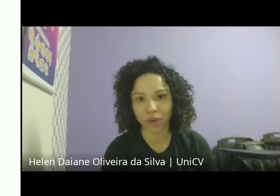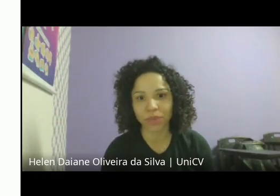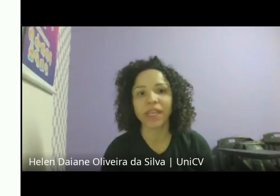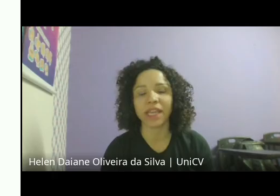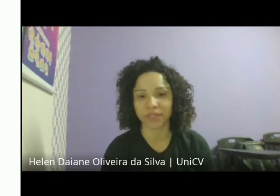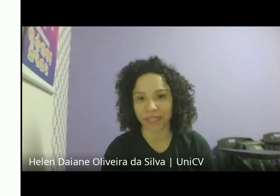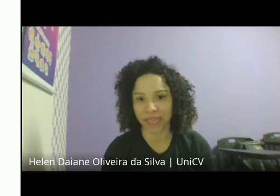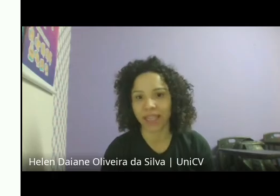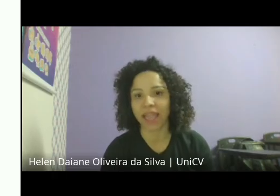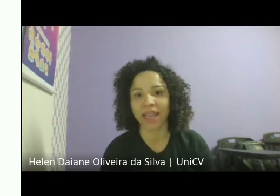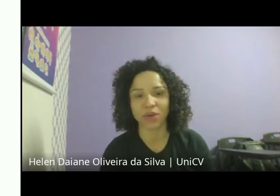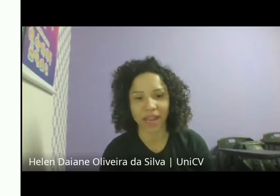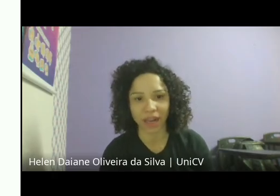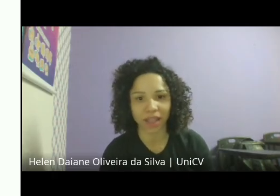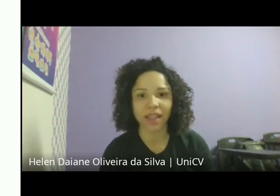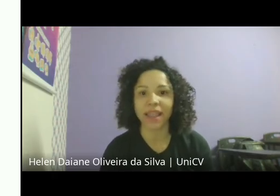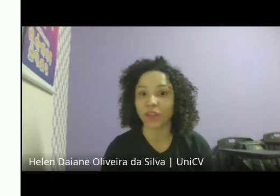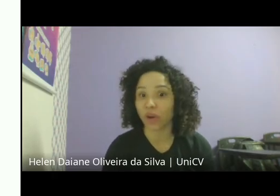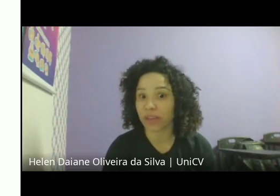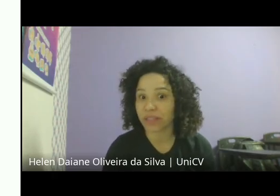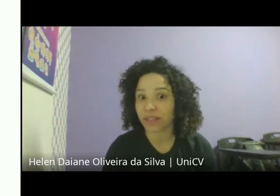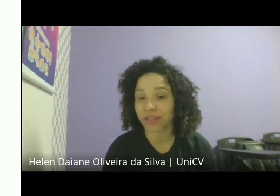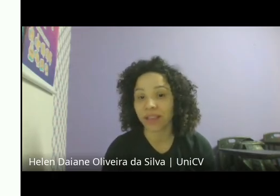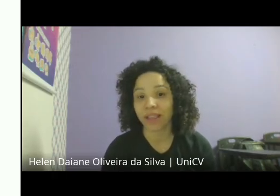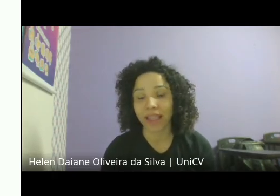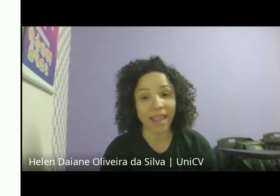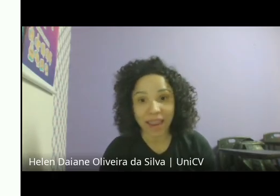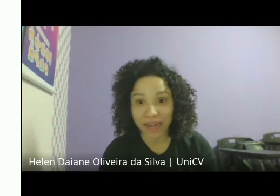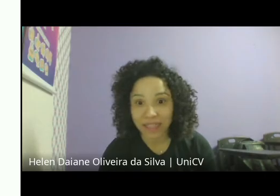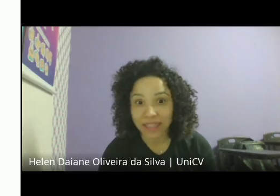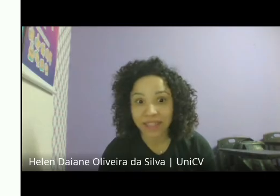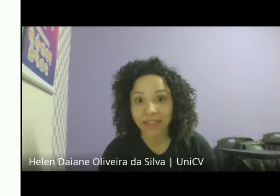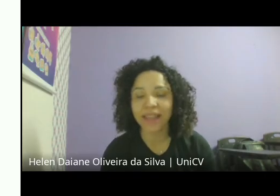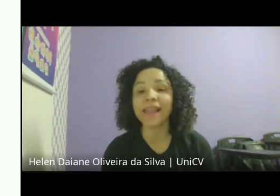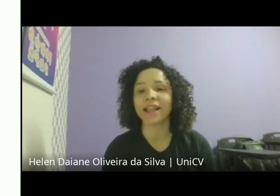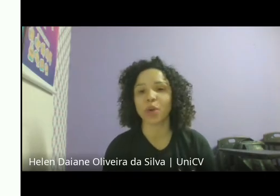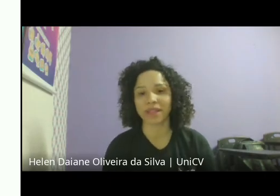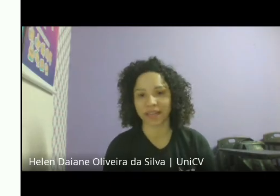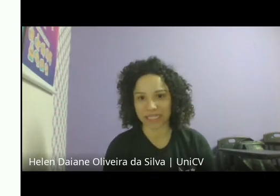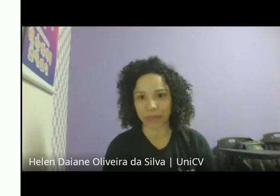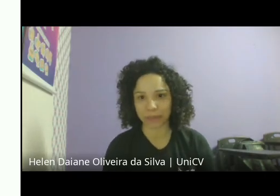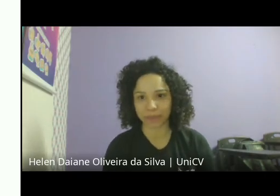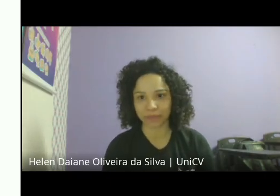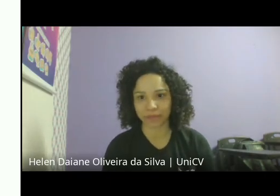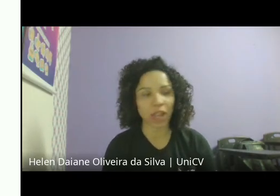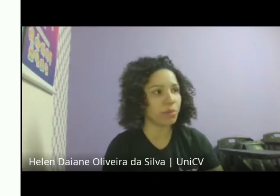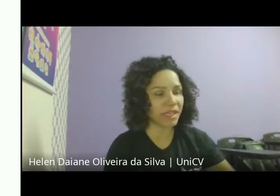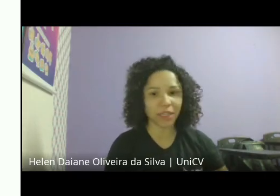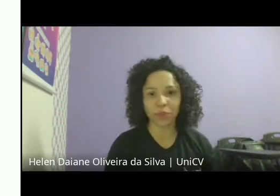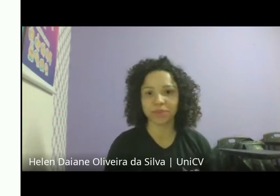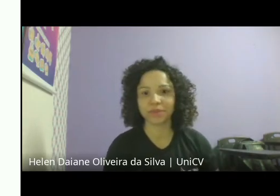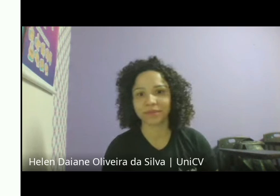É eu? É você? É ele ou ela? É nós? É eles? Quem que está cometendo a ação? É